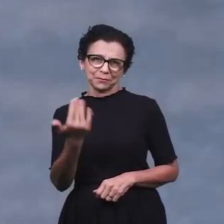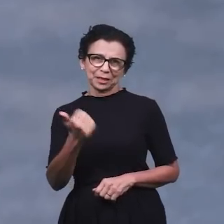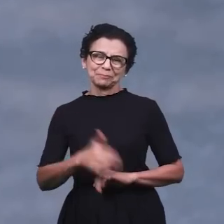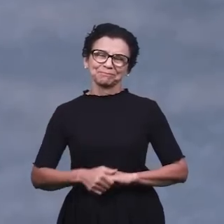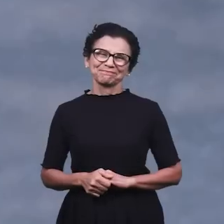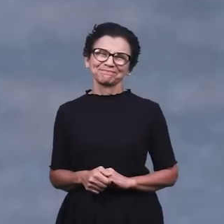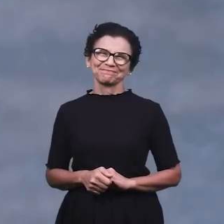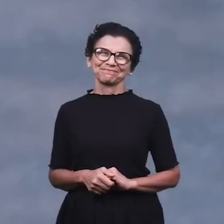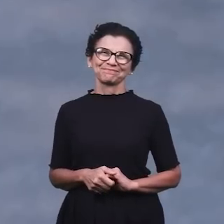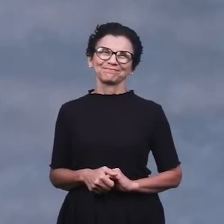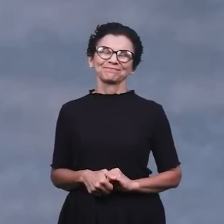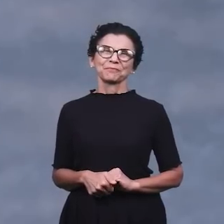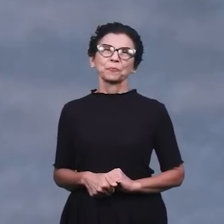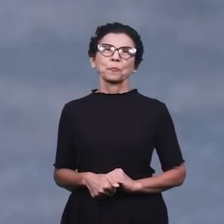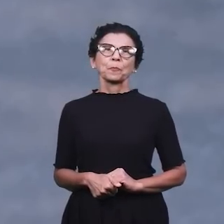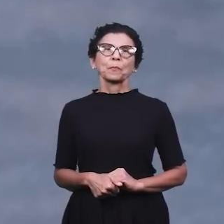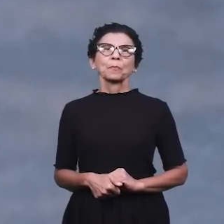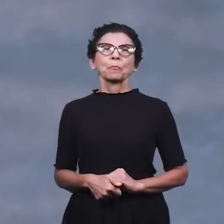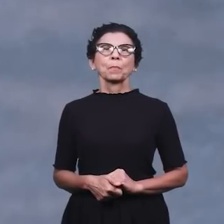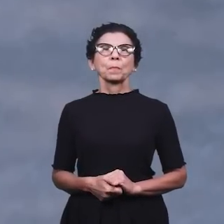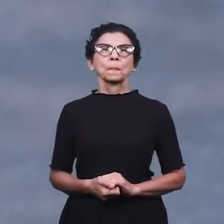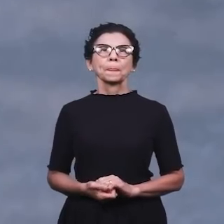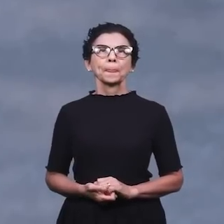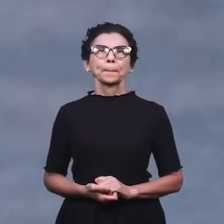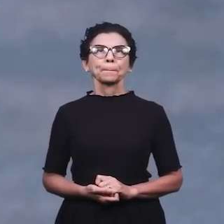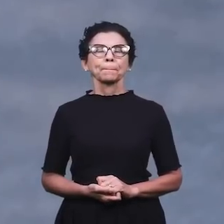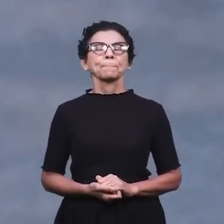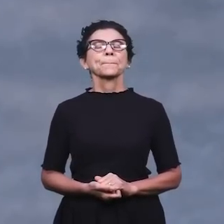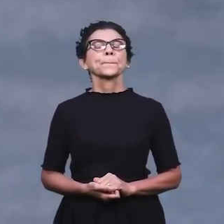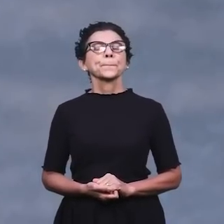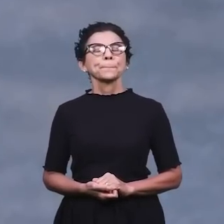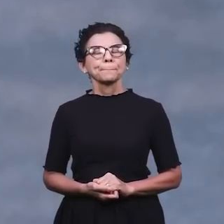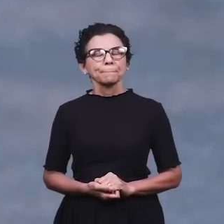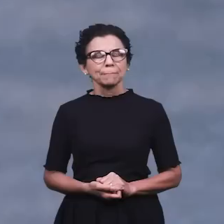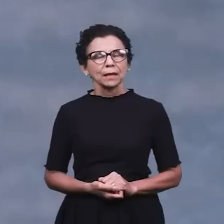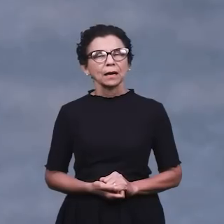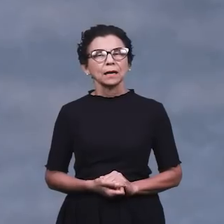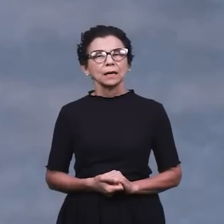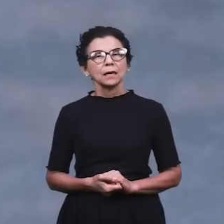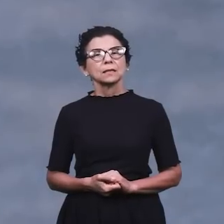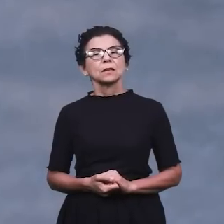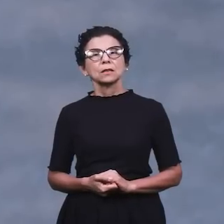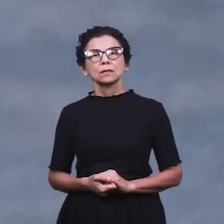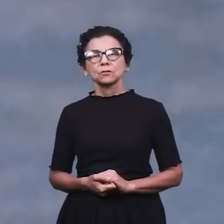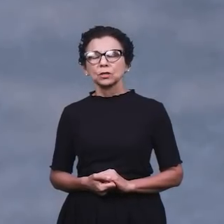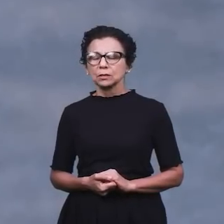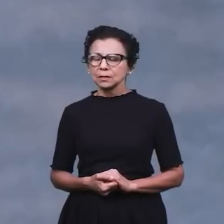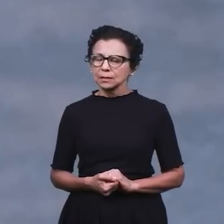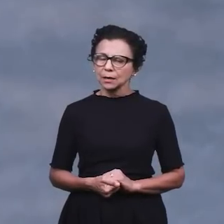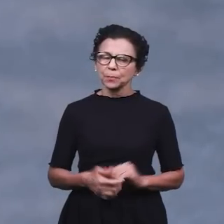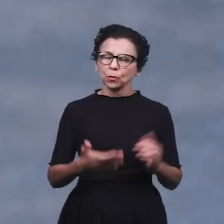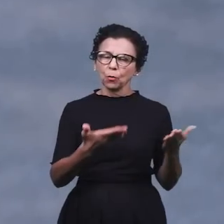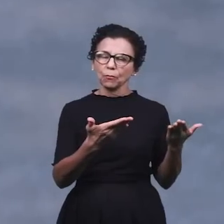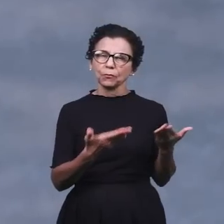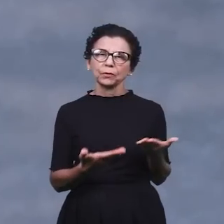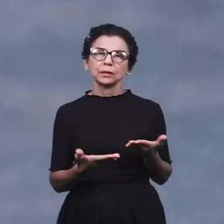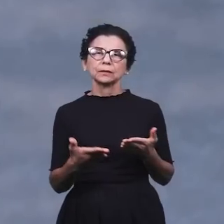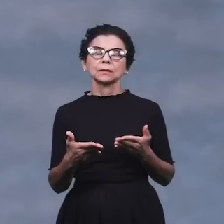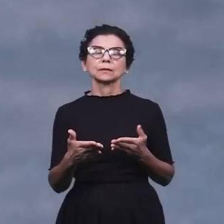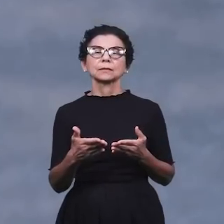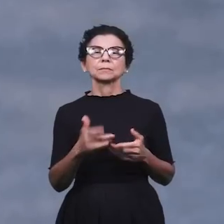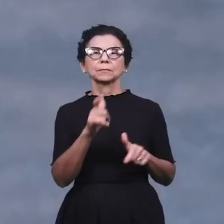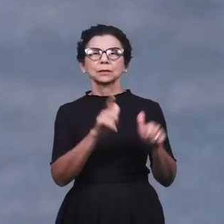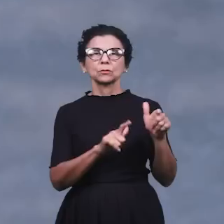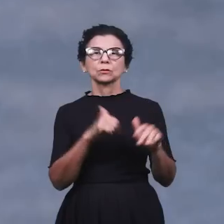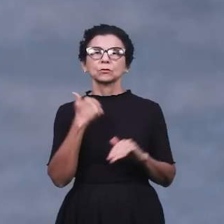estúdio será uma alegria para nós também. Mas a gente sempre faz questão de trazer participação de fora, porque o programa não é só aqui,